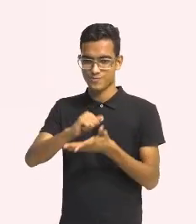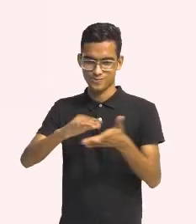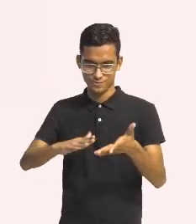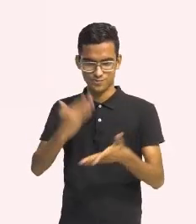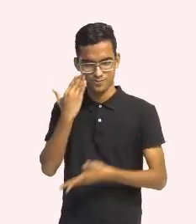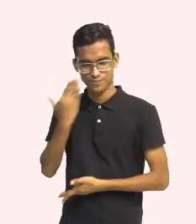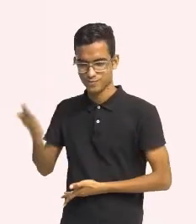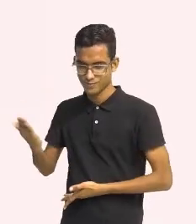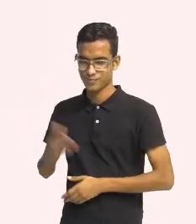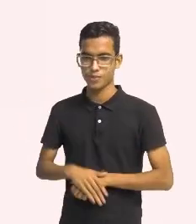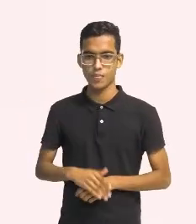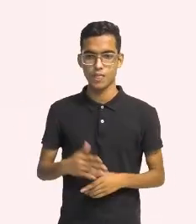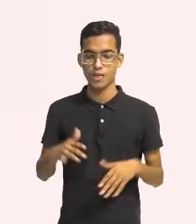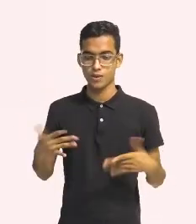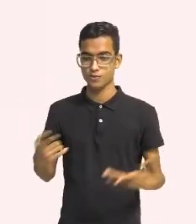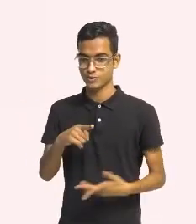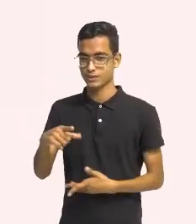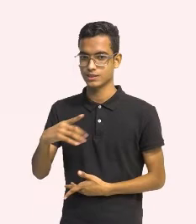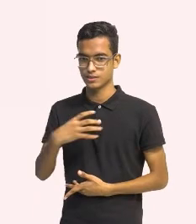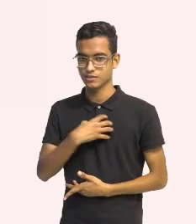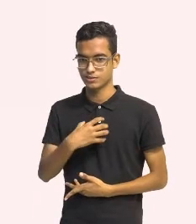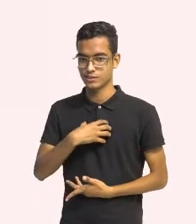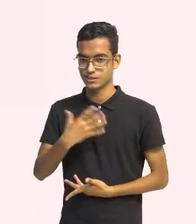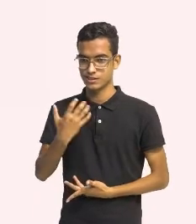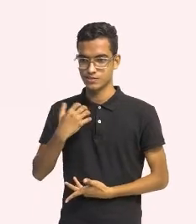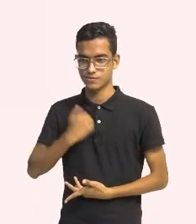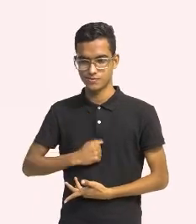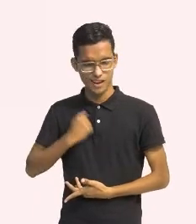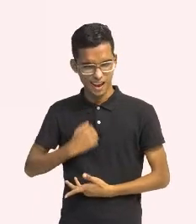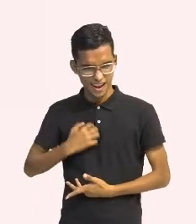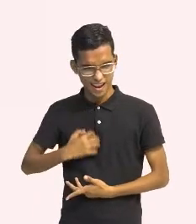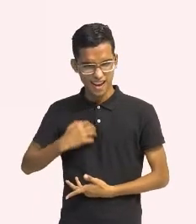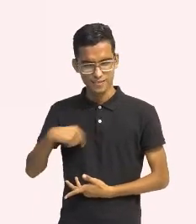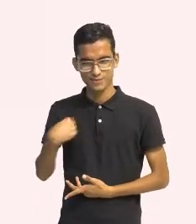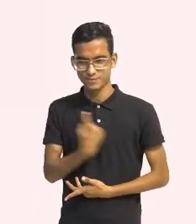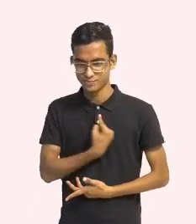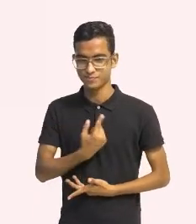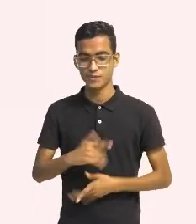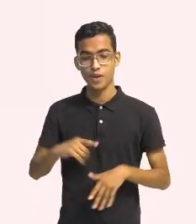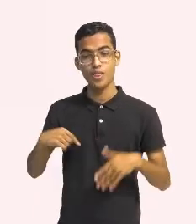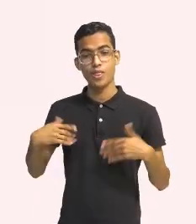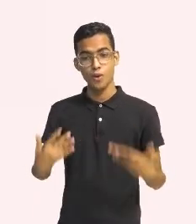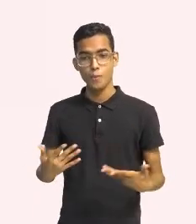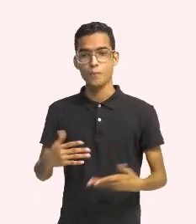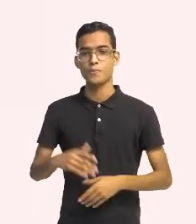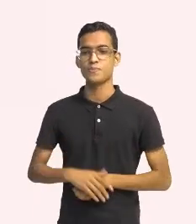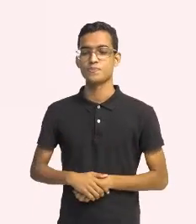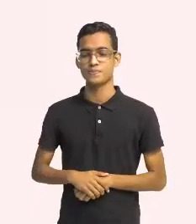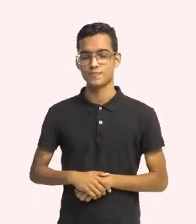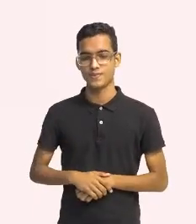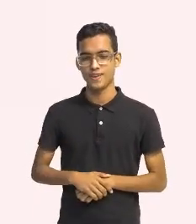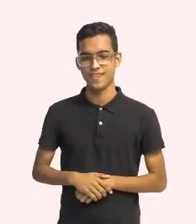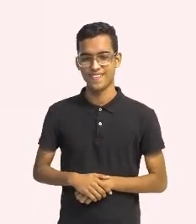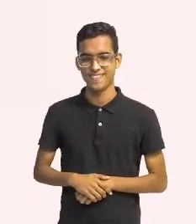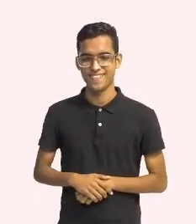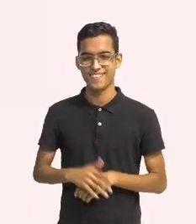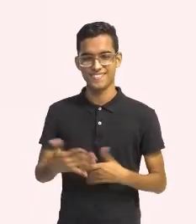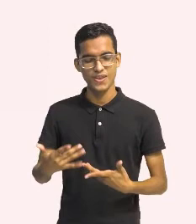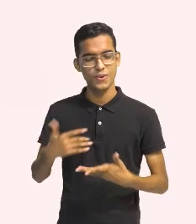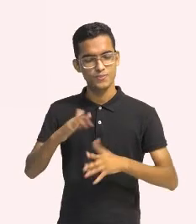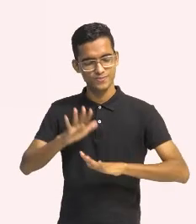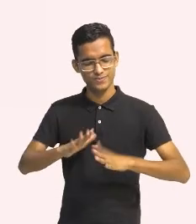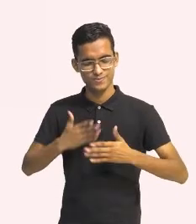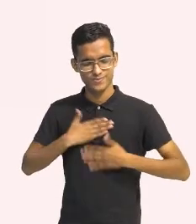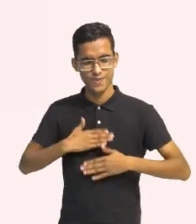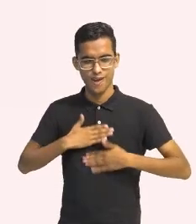né, querer comer meu fígado, tenho certeza, né? Se eu não tivesse falado dessa dupla ligação, tá bom? Então, o nome